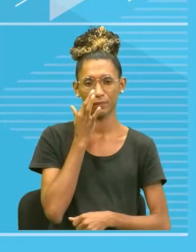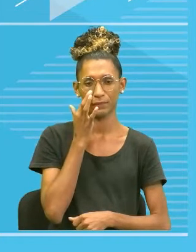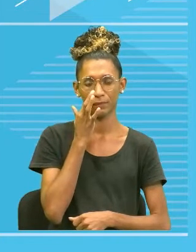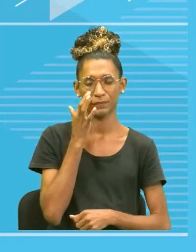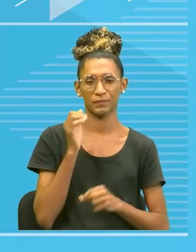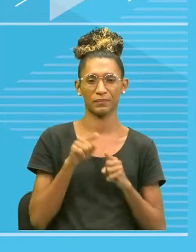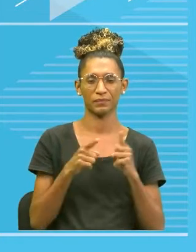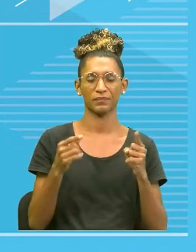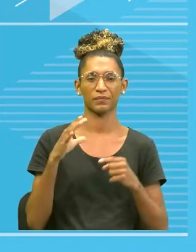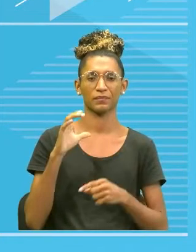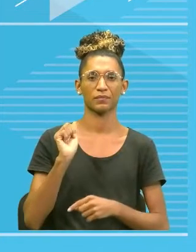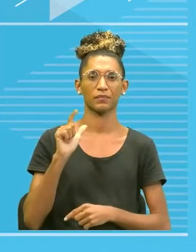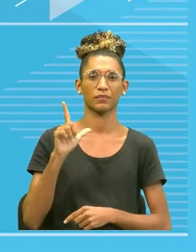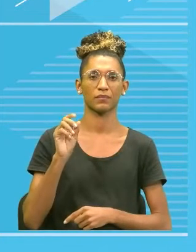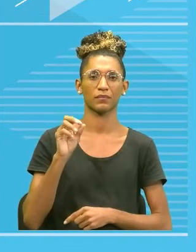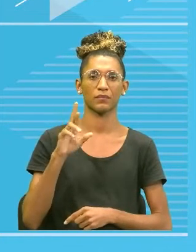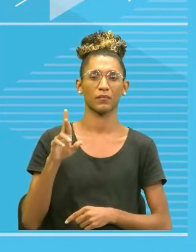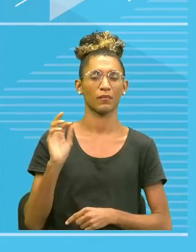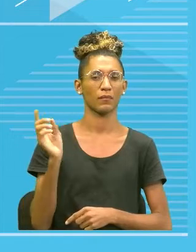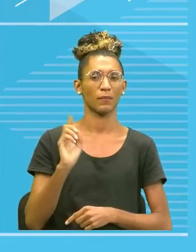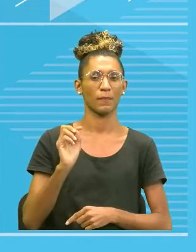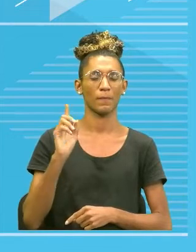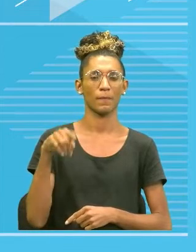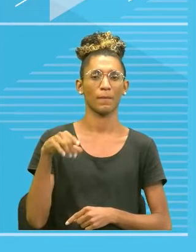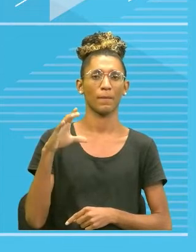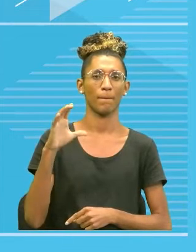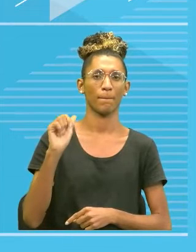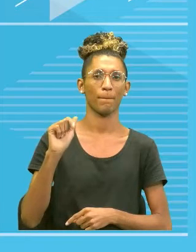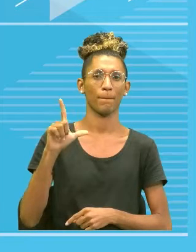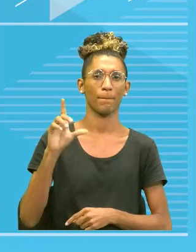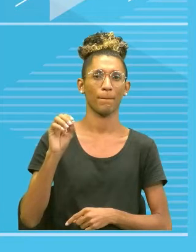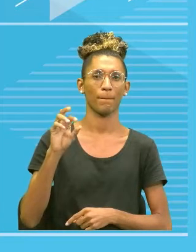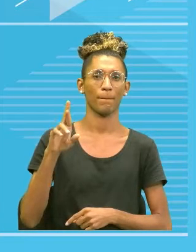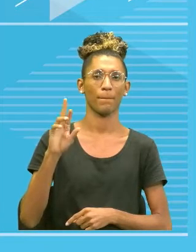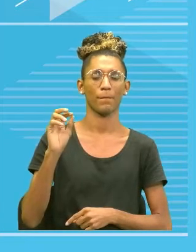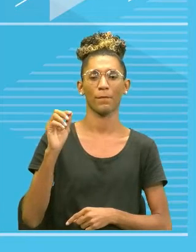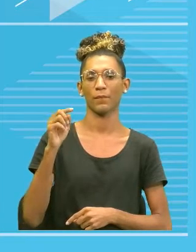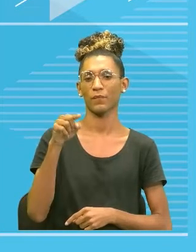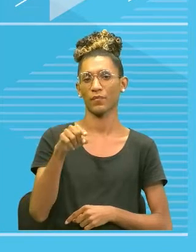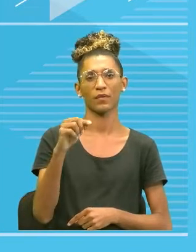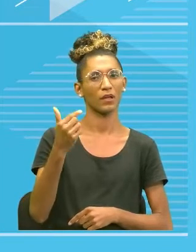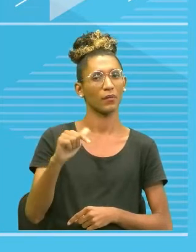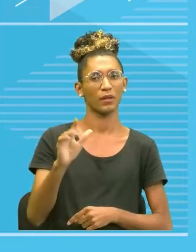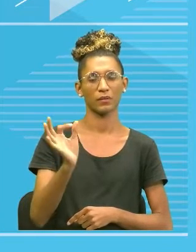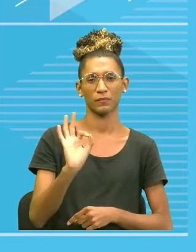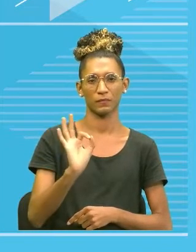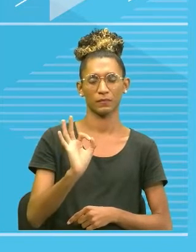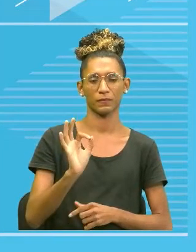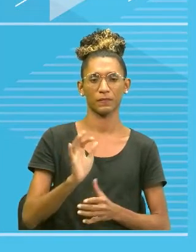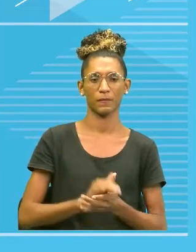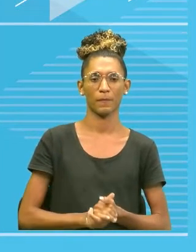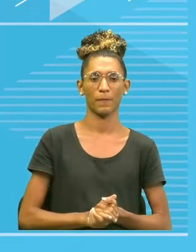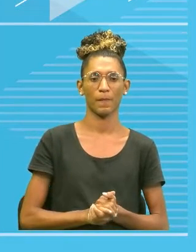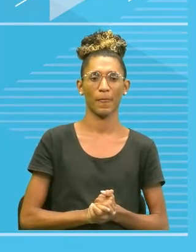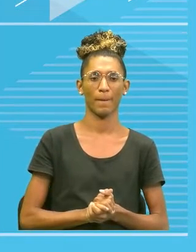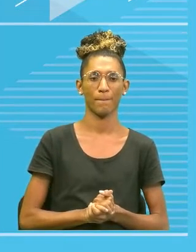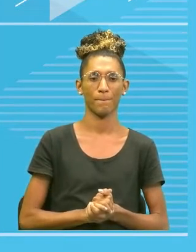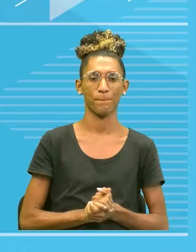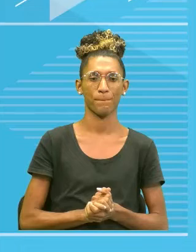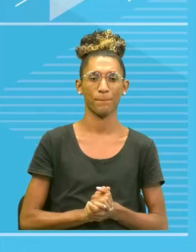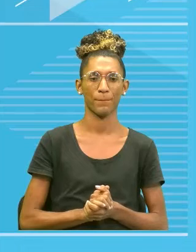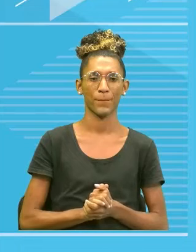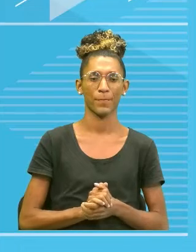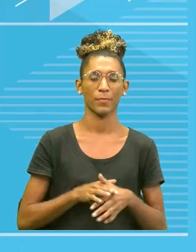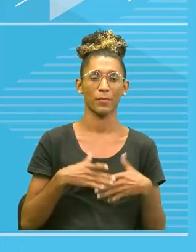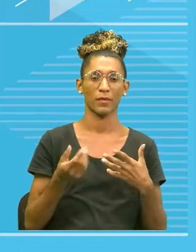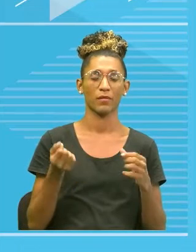Mas calor, não. Calor é uma coisa que você não tem. Fisicamente falando, quando